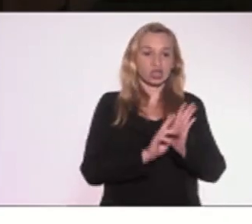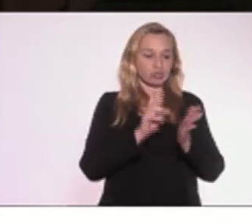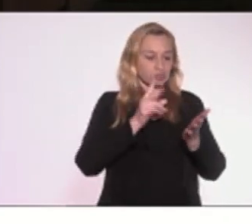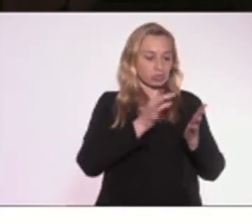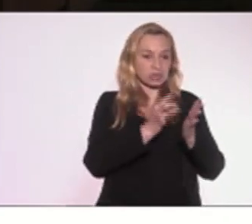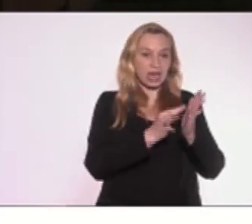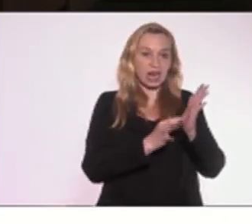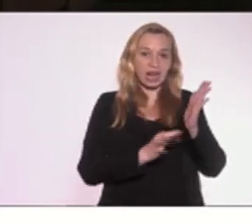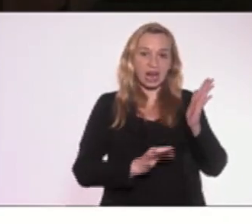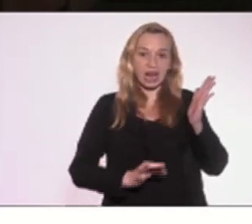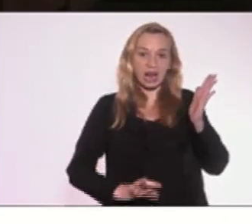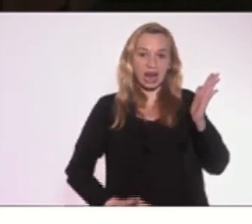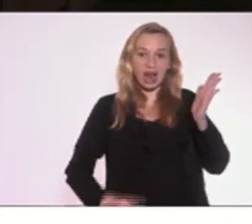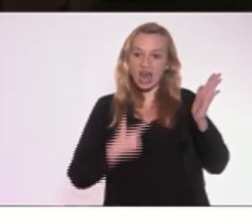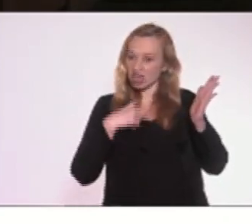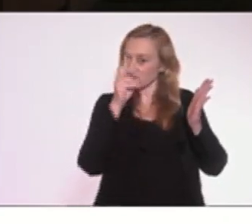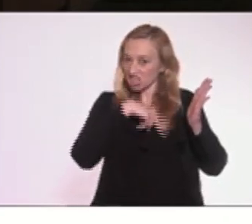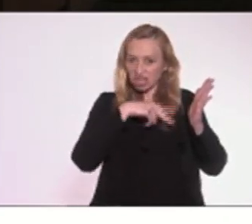enorme que eu não vou ler.